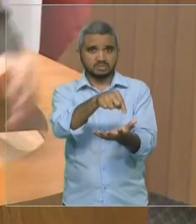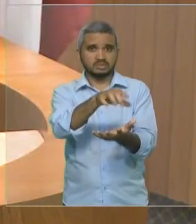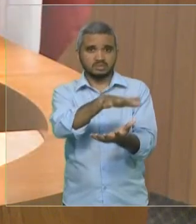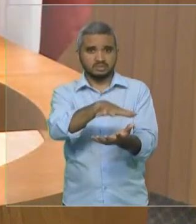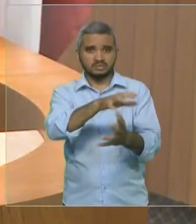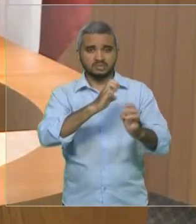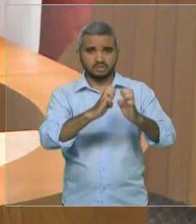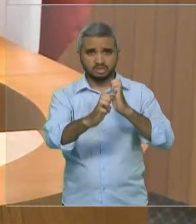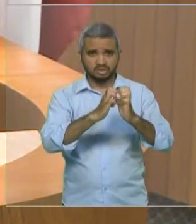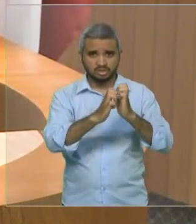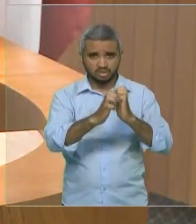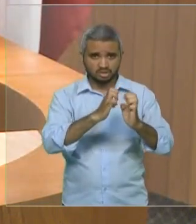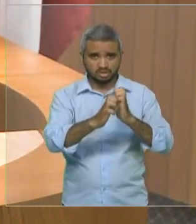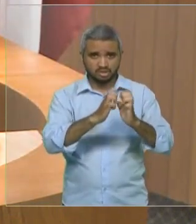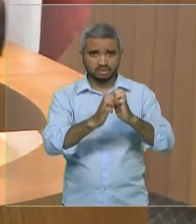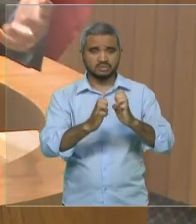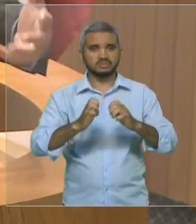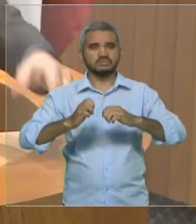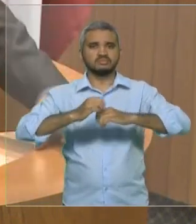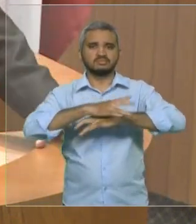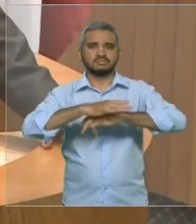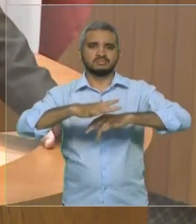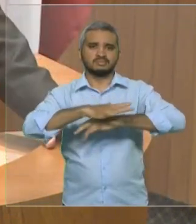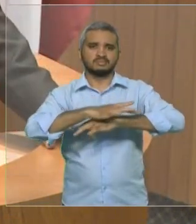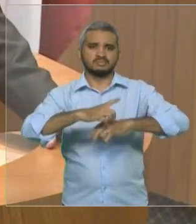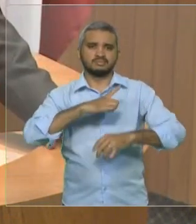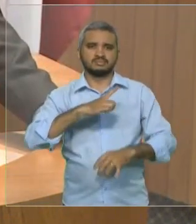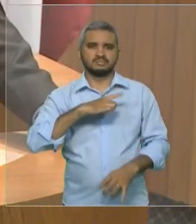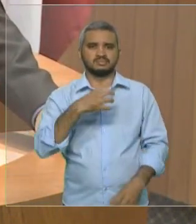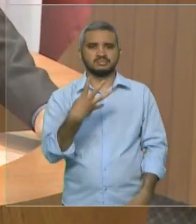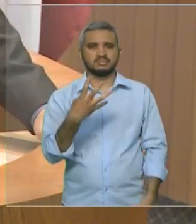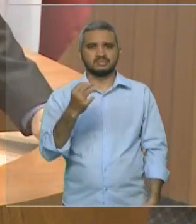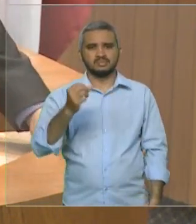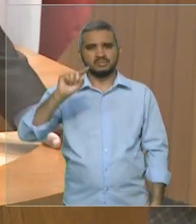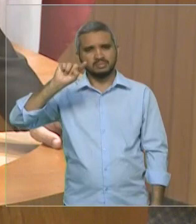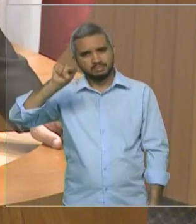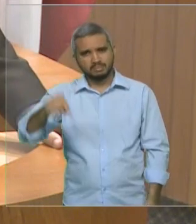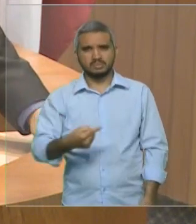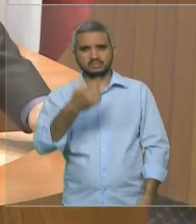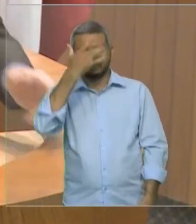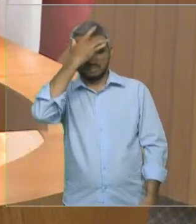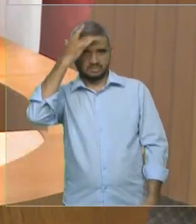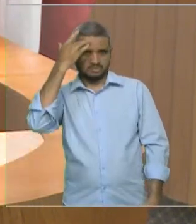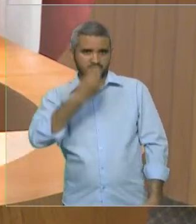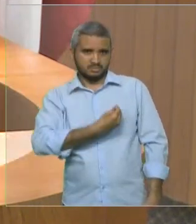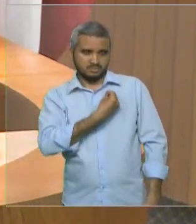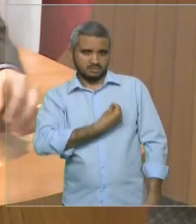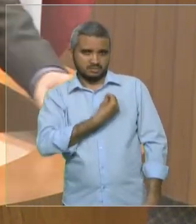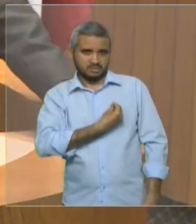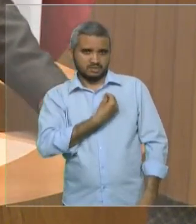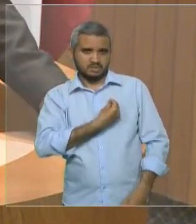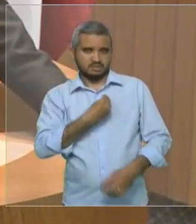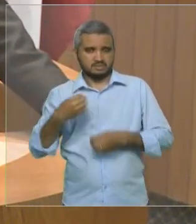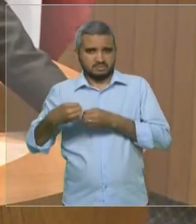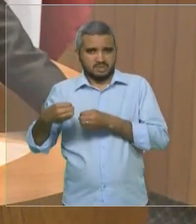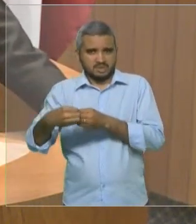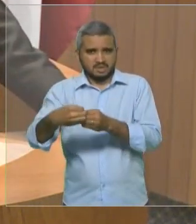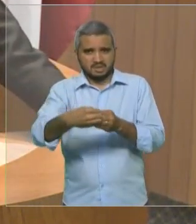Estreito, uma cidade de seus 40 mil habitantes. E ali perto, Porto Franco, São João do